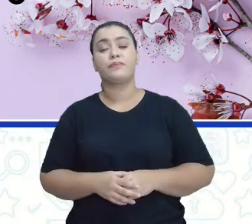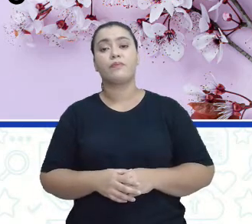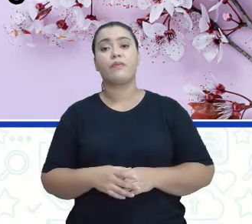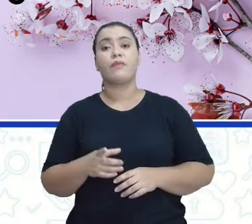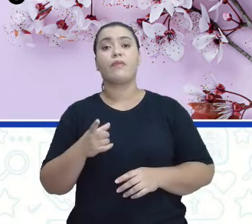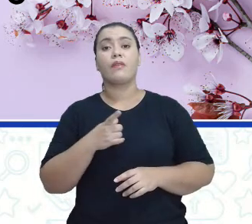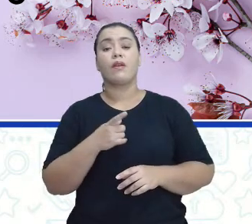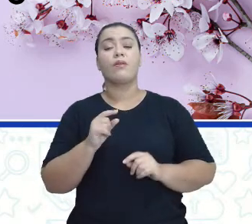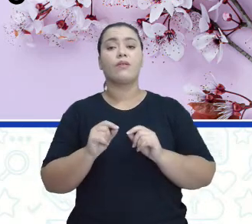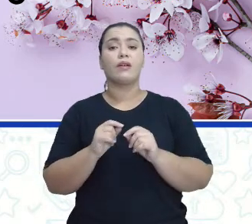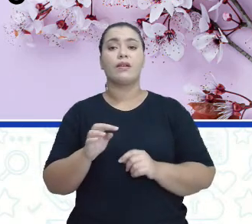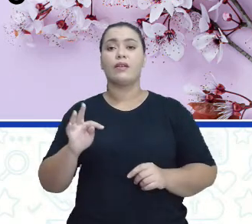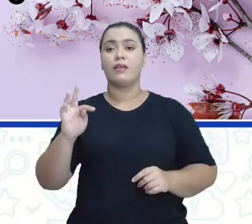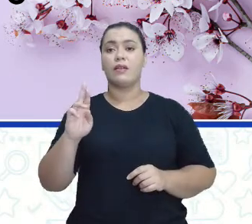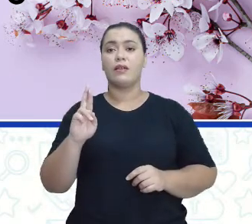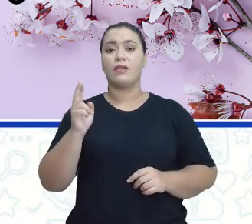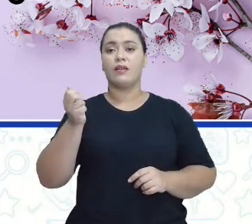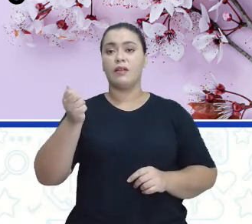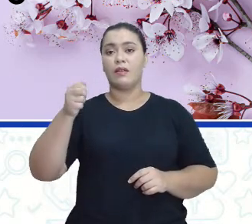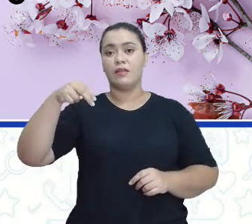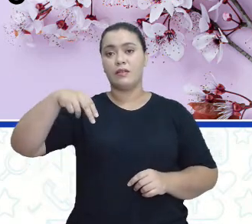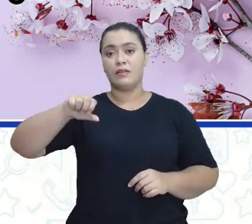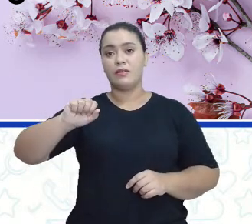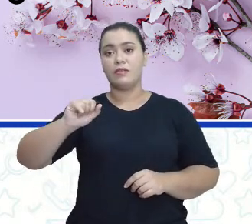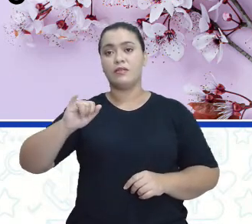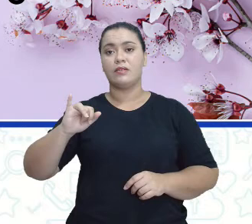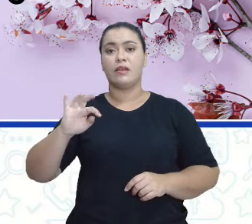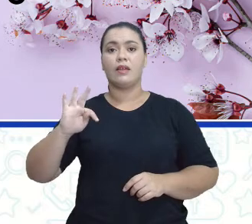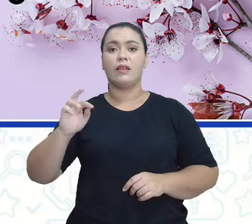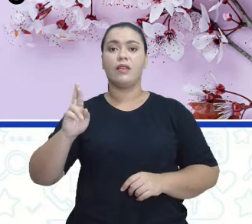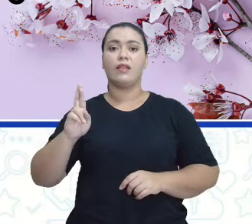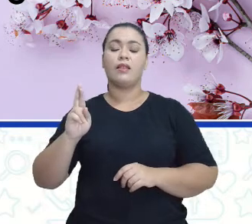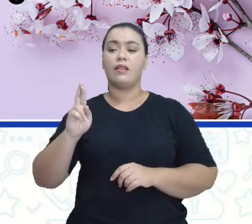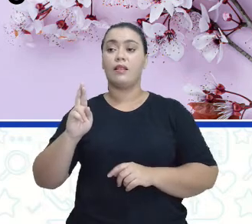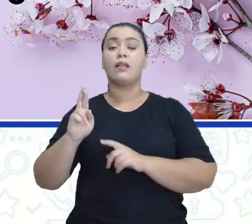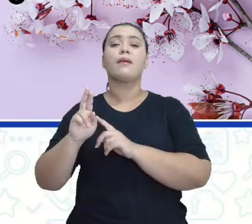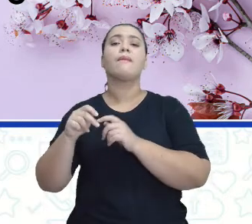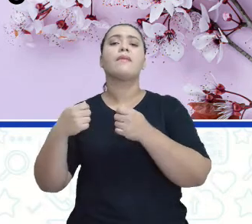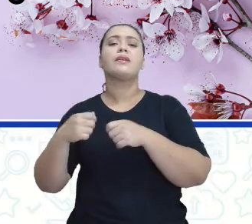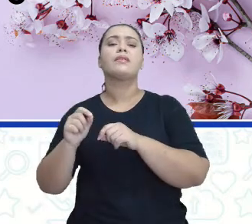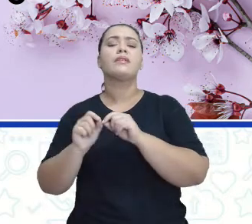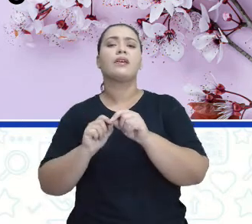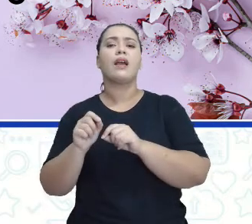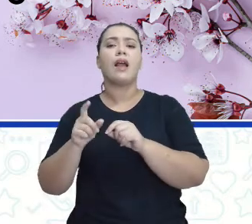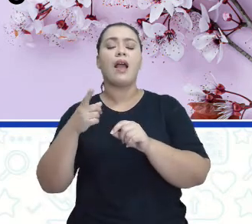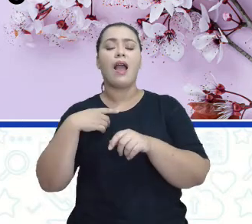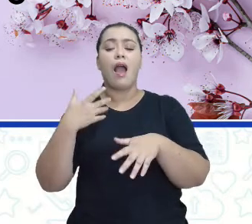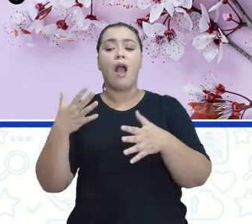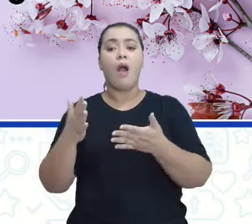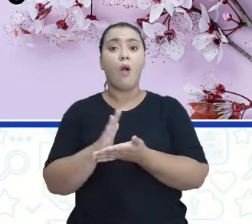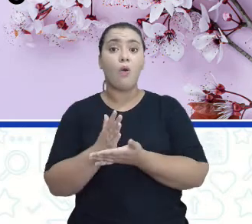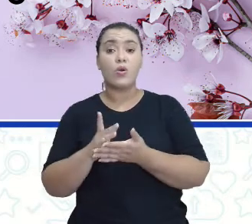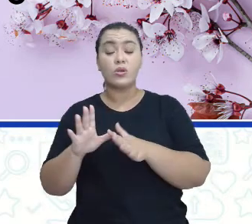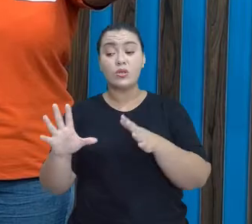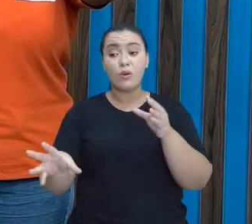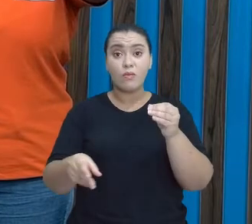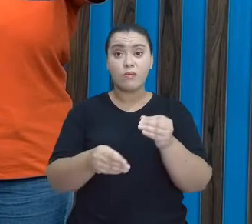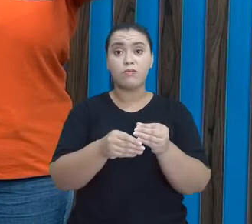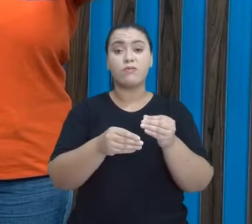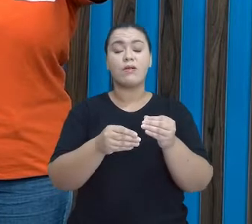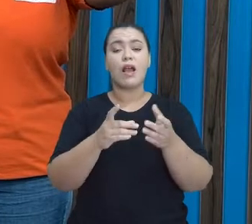de transitar. Ele precisa de algo que o complete. Ele precisa de algo que torne o seu